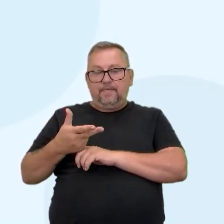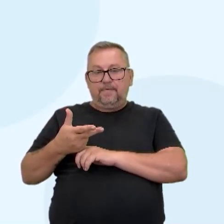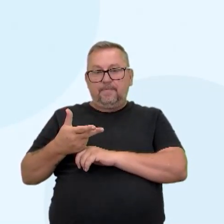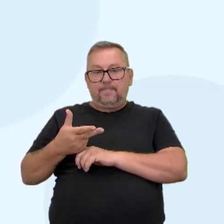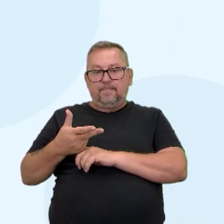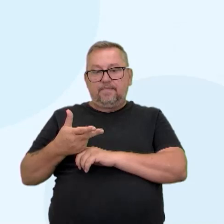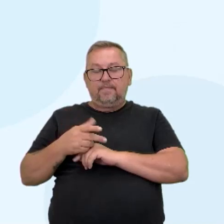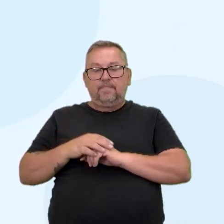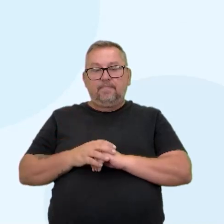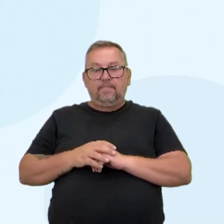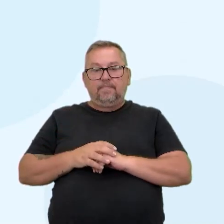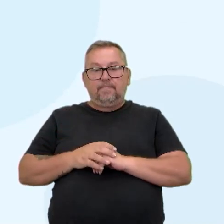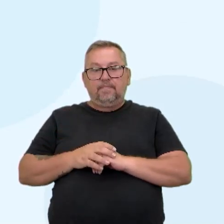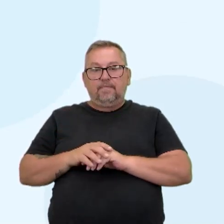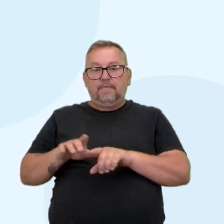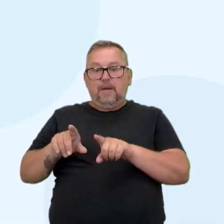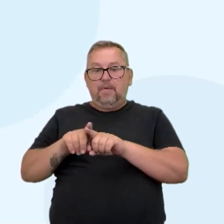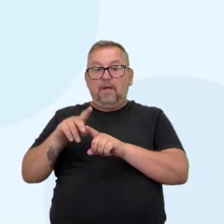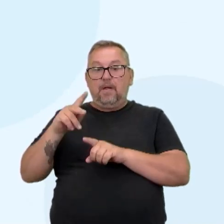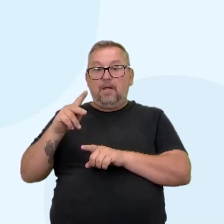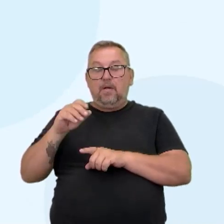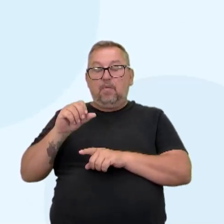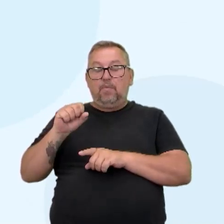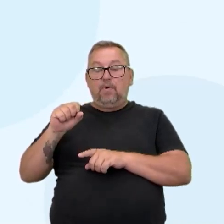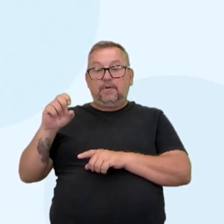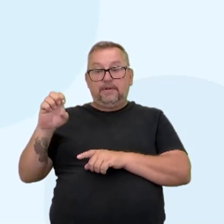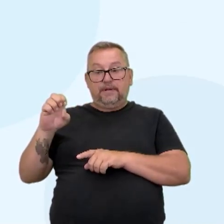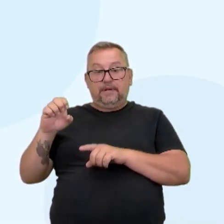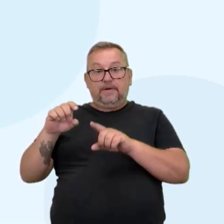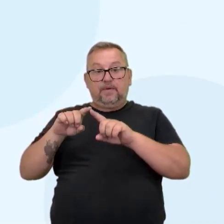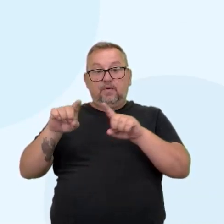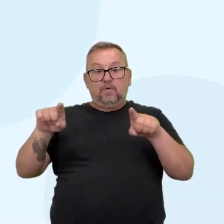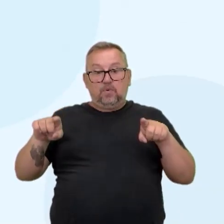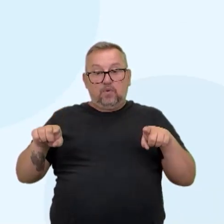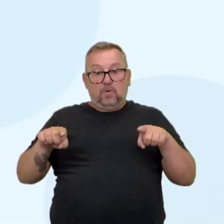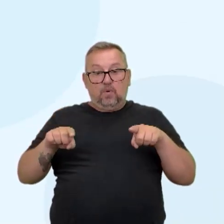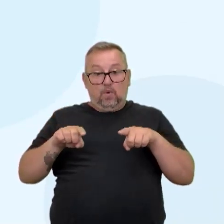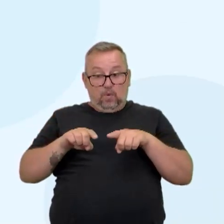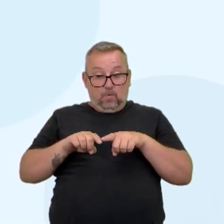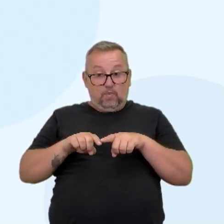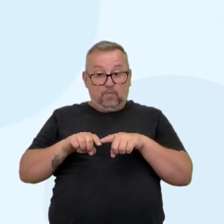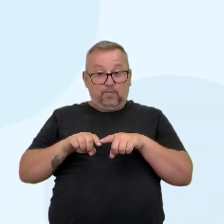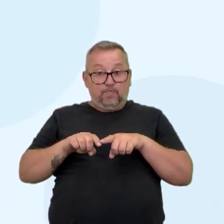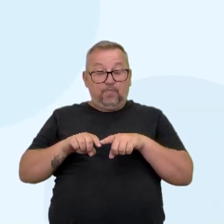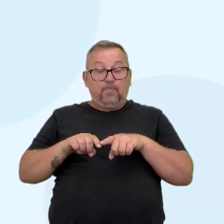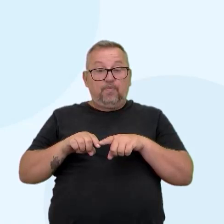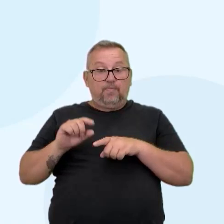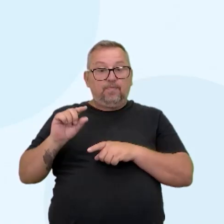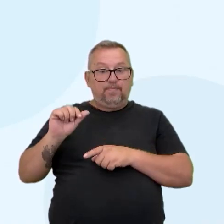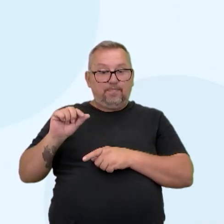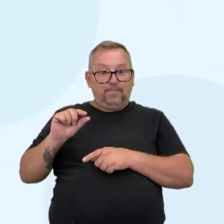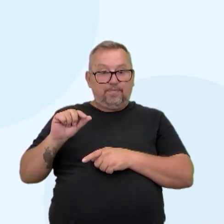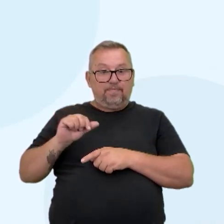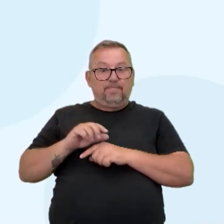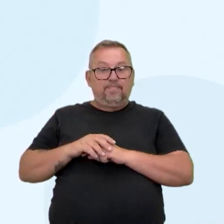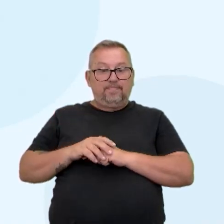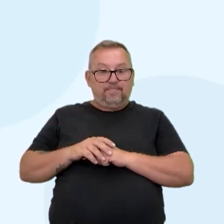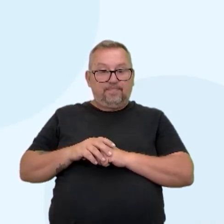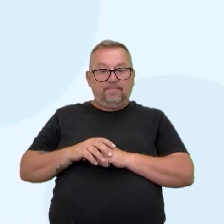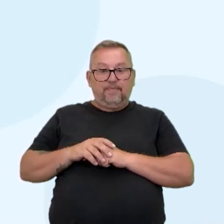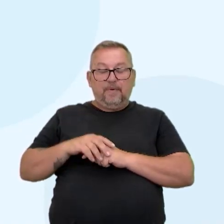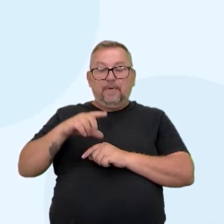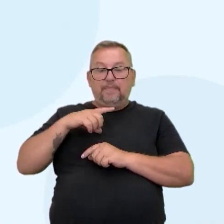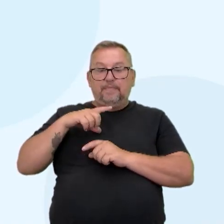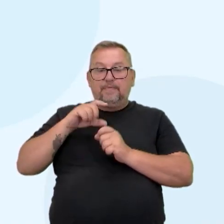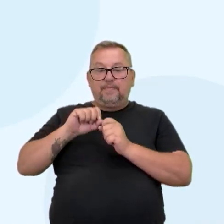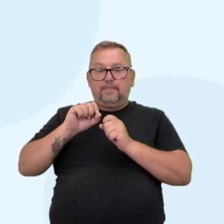né, a posse do solo. Esses proprietários fundiários, olha lá o que acontece. Eles